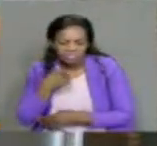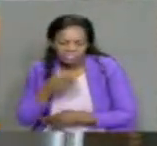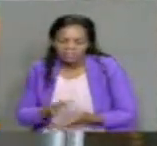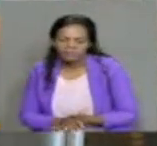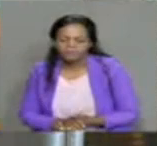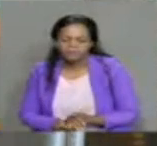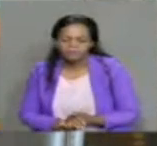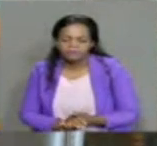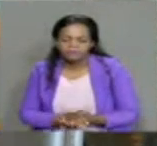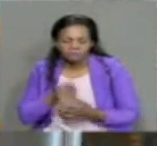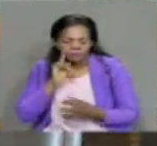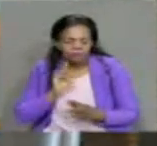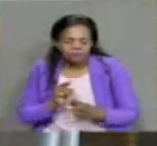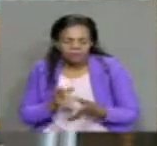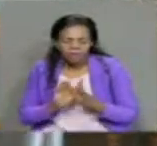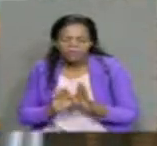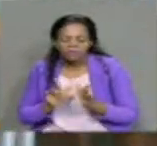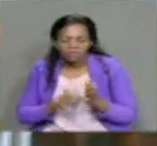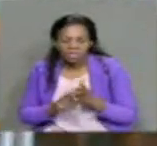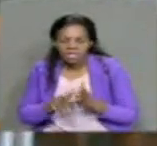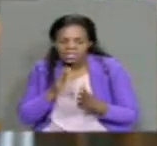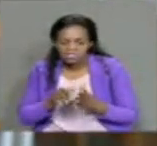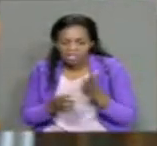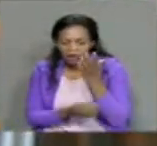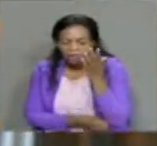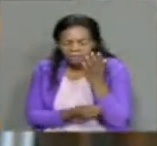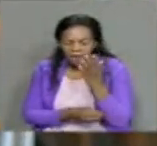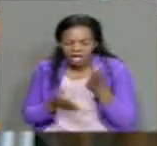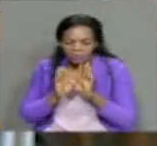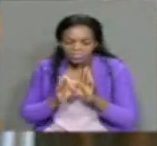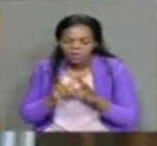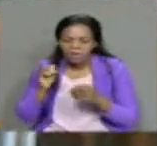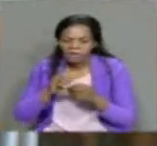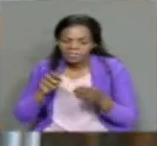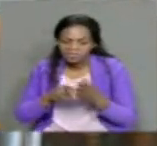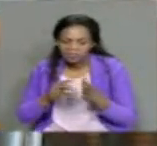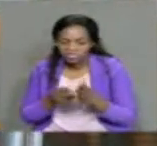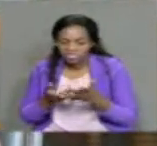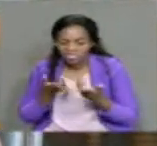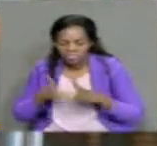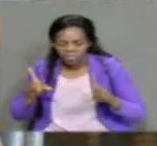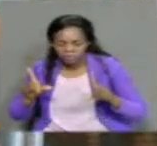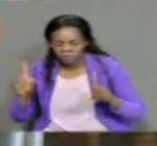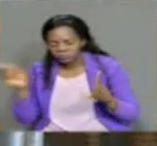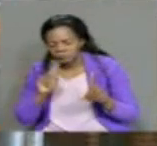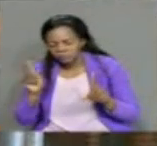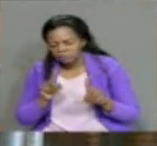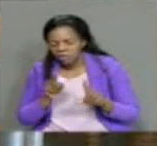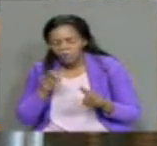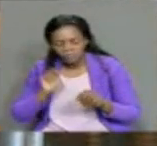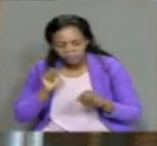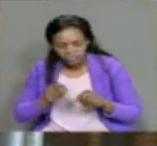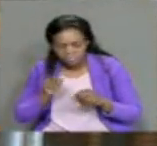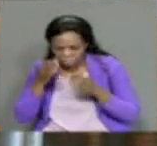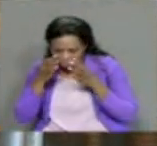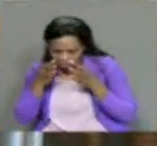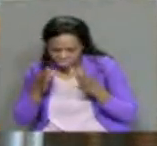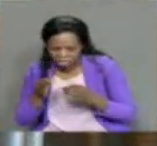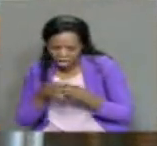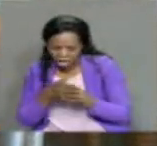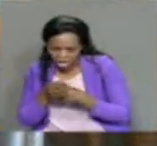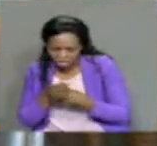a pena a abertura do decreto, mas todo cuidado é pouco, né? Não quer dizer que está tudo aberto a 100%,